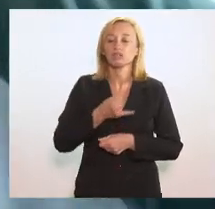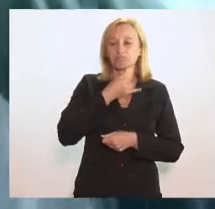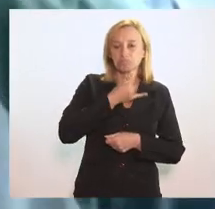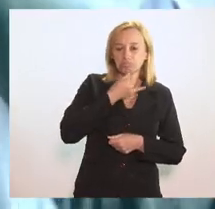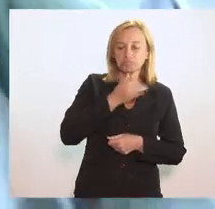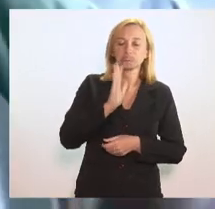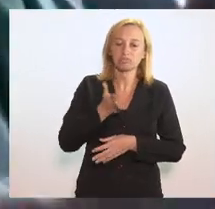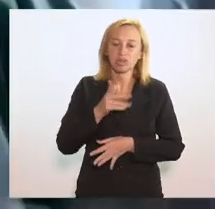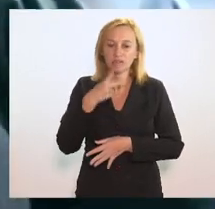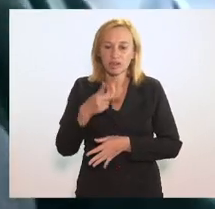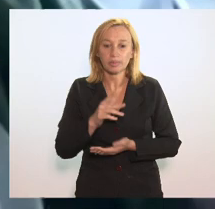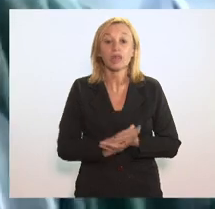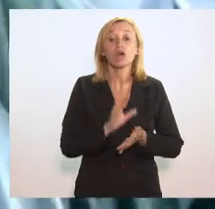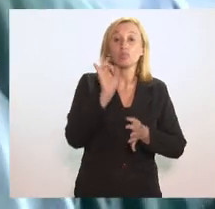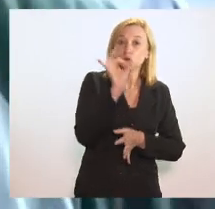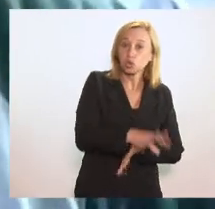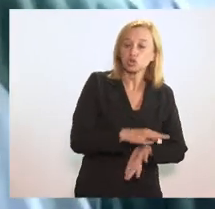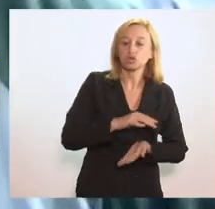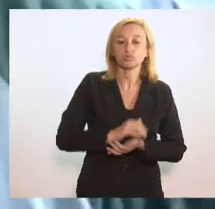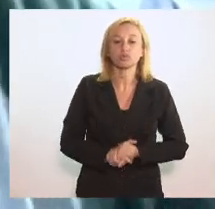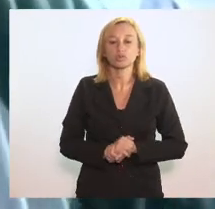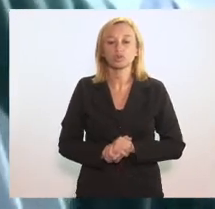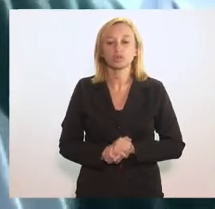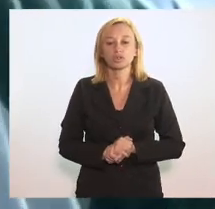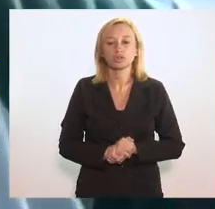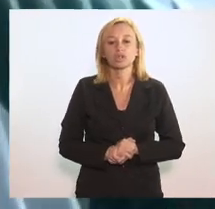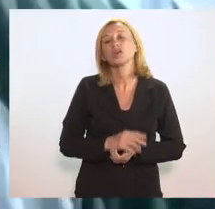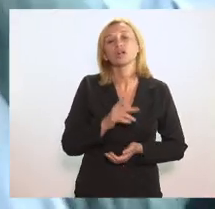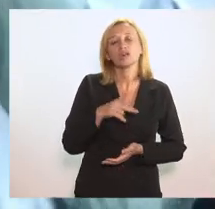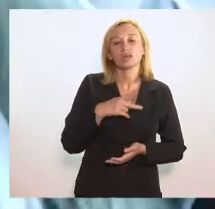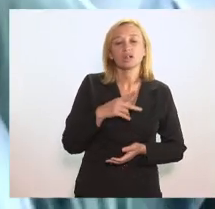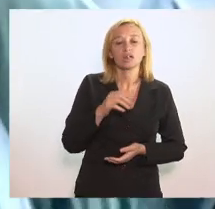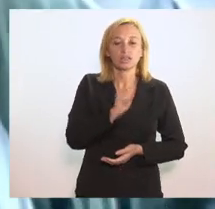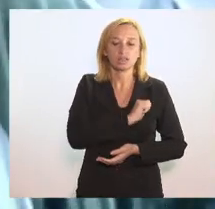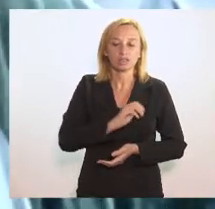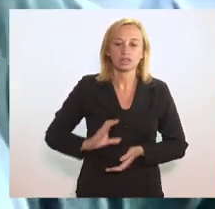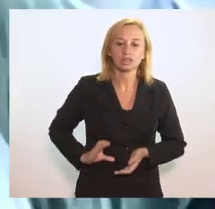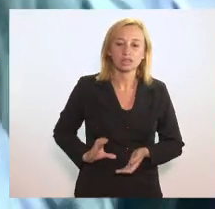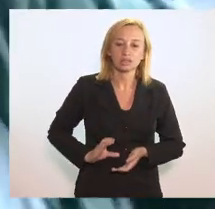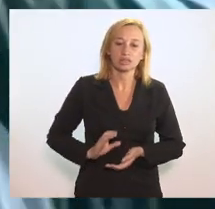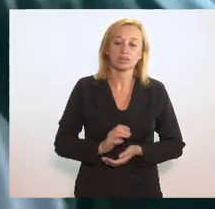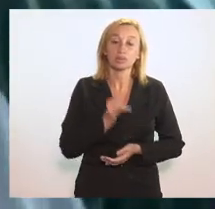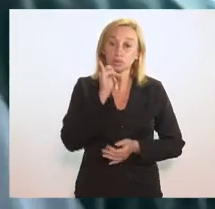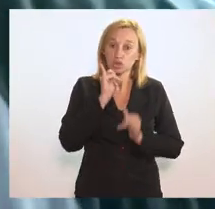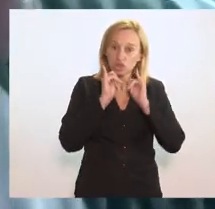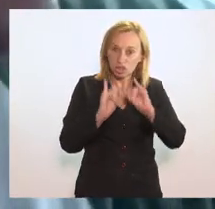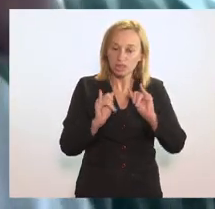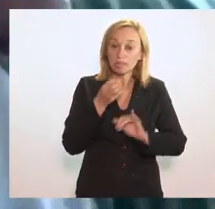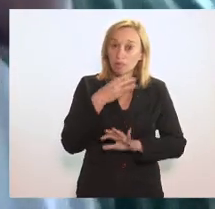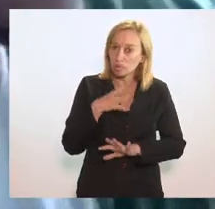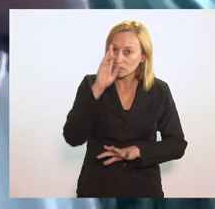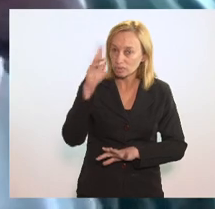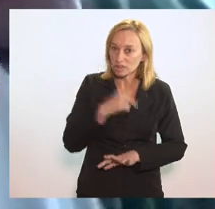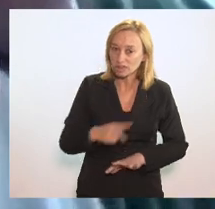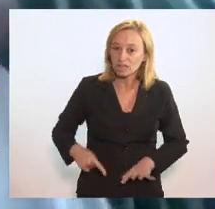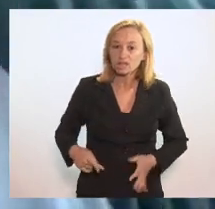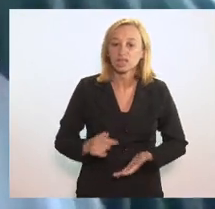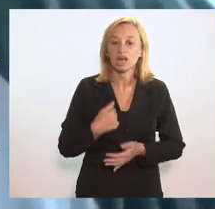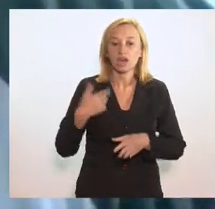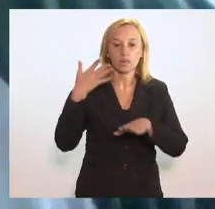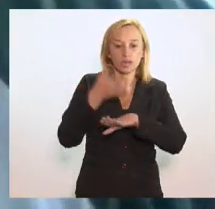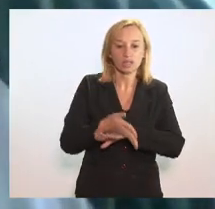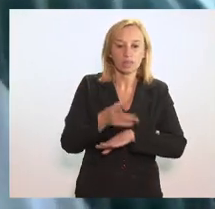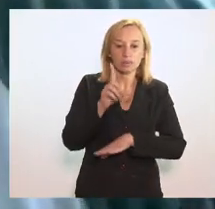apostei a respeito. E, por último, aí realmente é dirigido ao André Siciliano, mas é uma notícia boa, presidente. Eu entrei